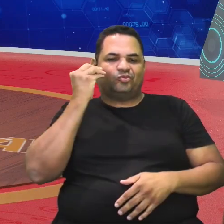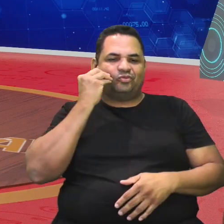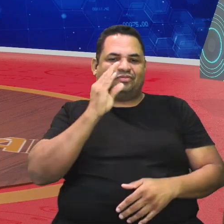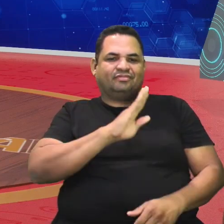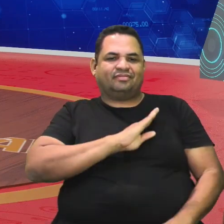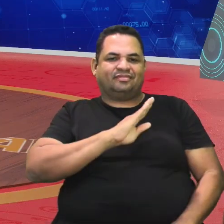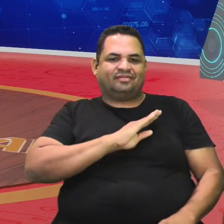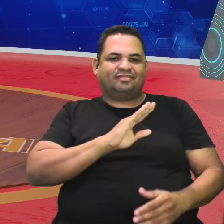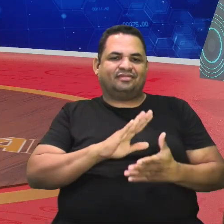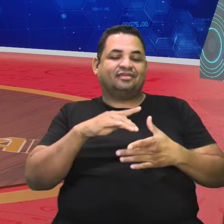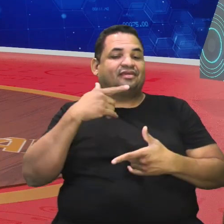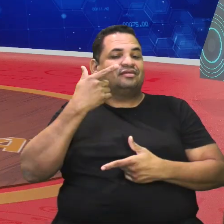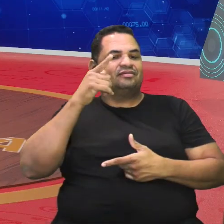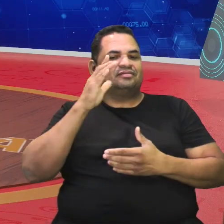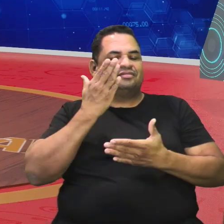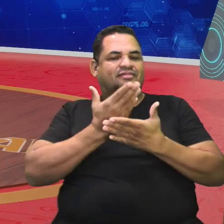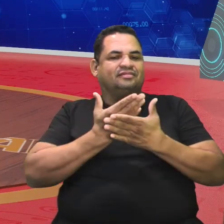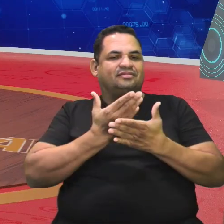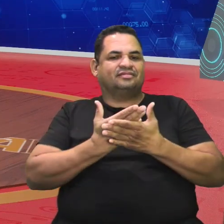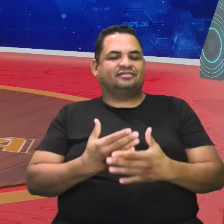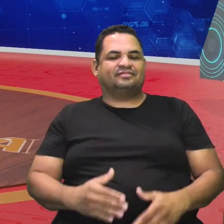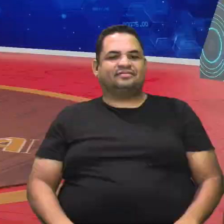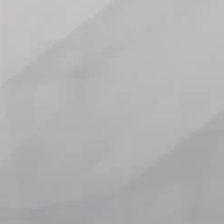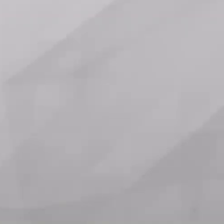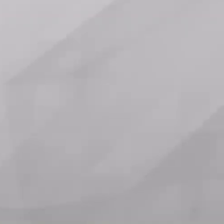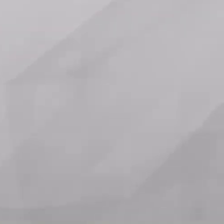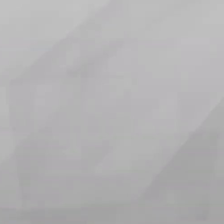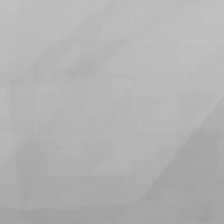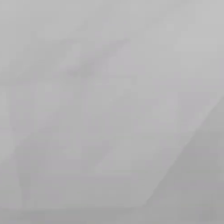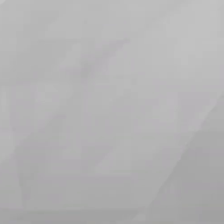Beijo no coração e até a próxima aula. Tchau, tchau!